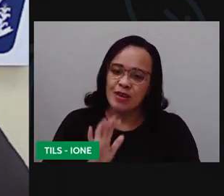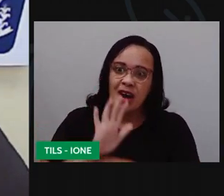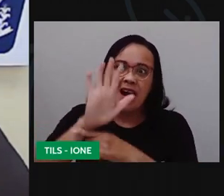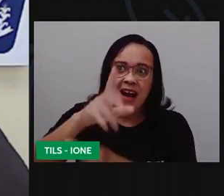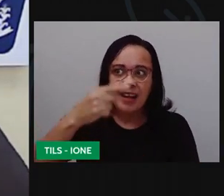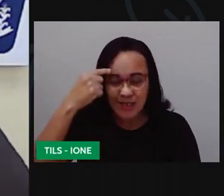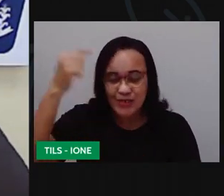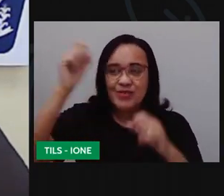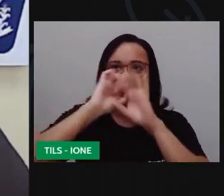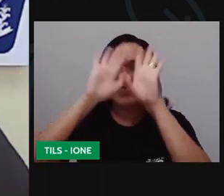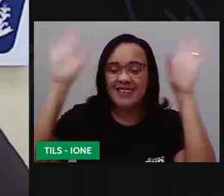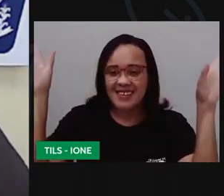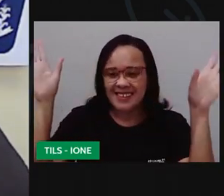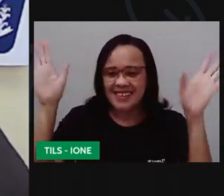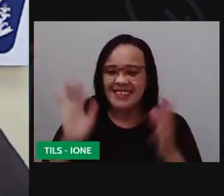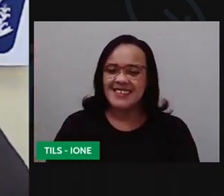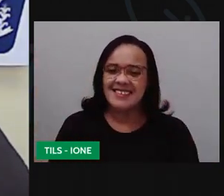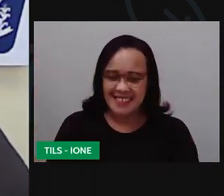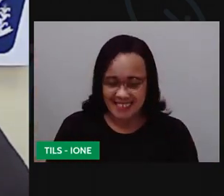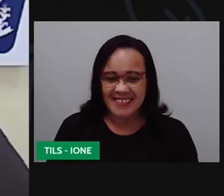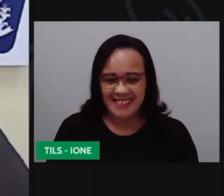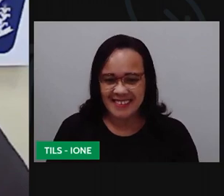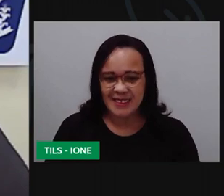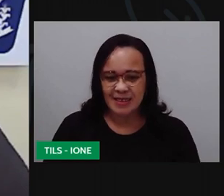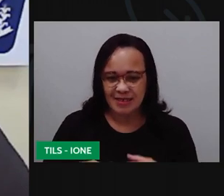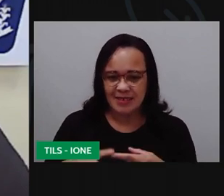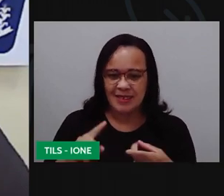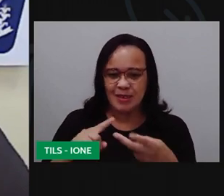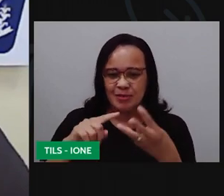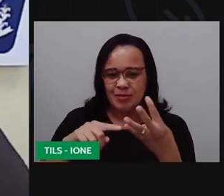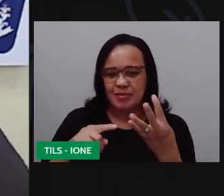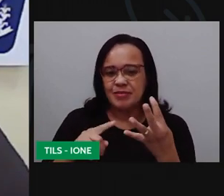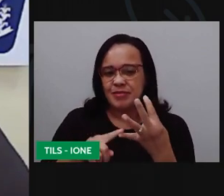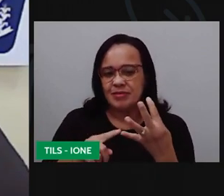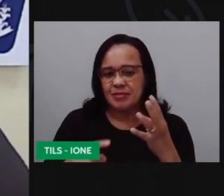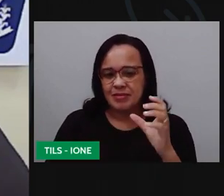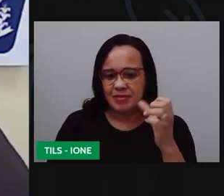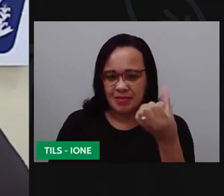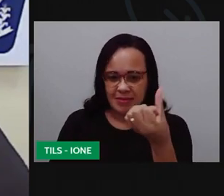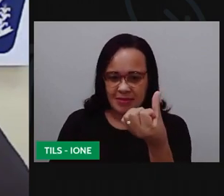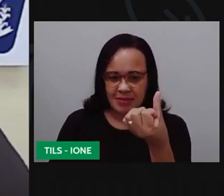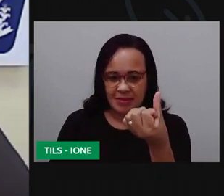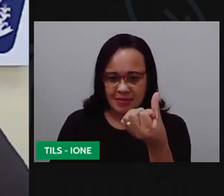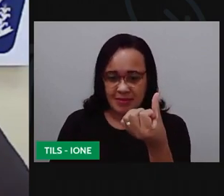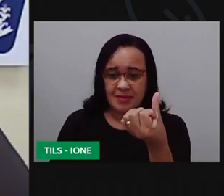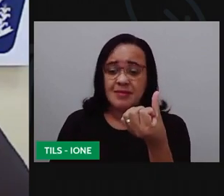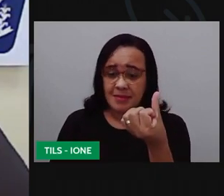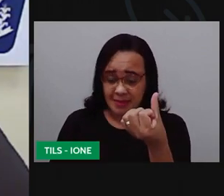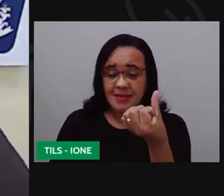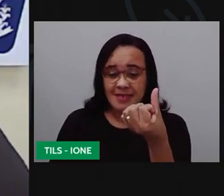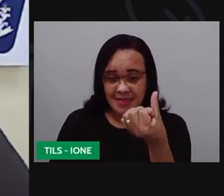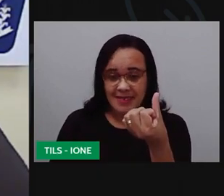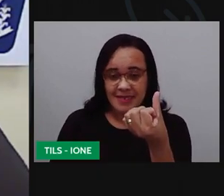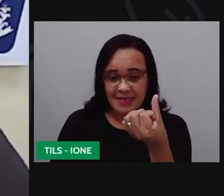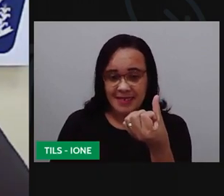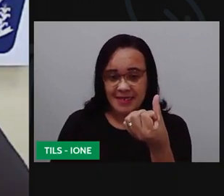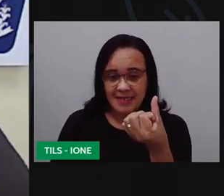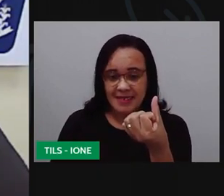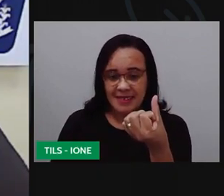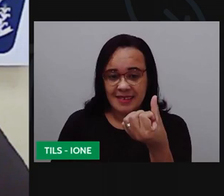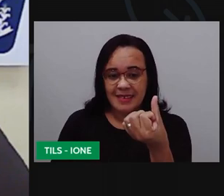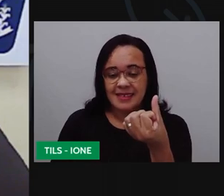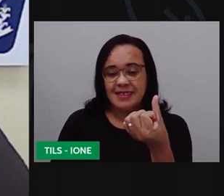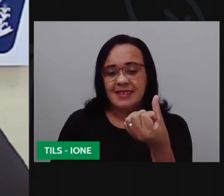multiplicação. Então, vamos lá. Ó, 1, 2, 3, 4, 5, 6. 6, ó, vezes